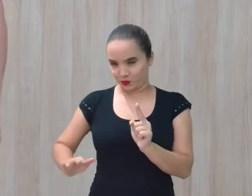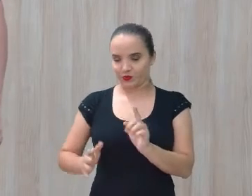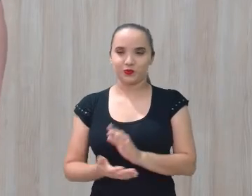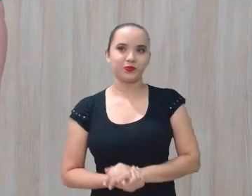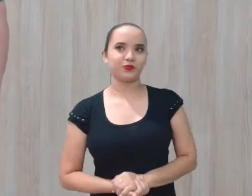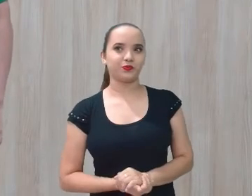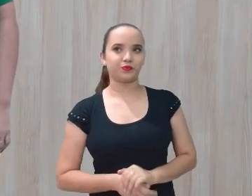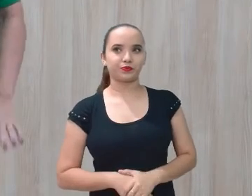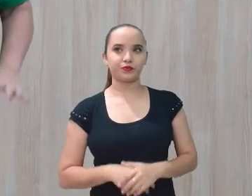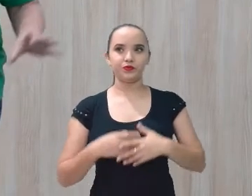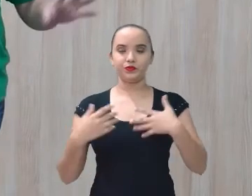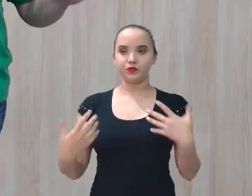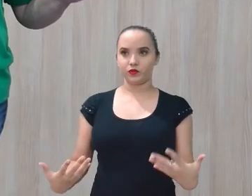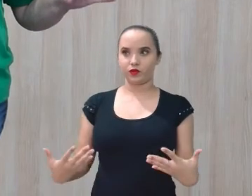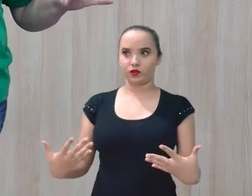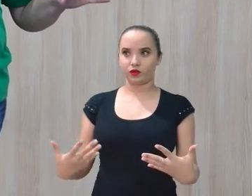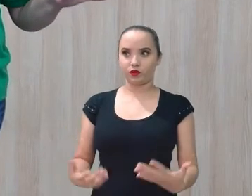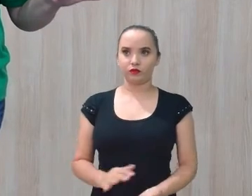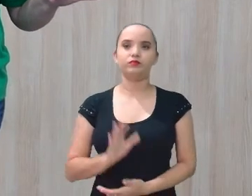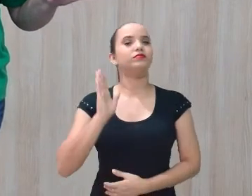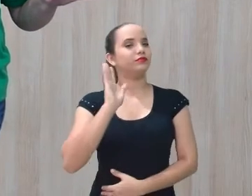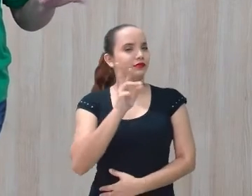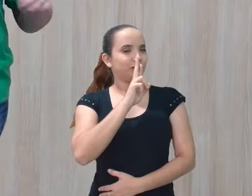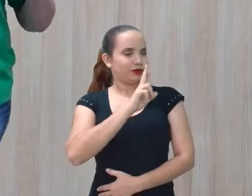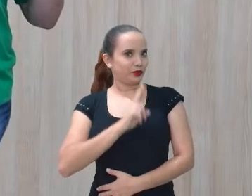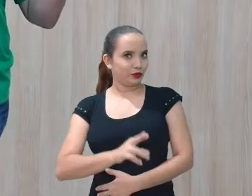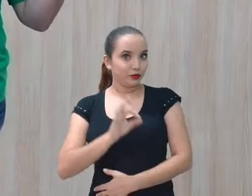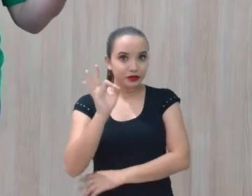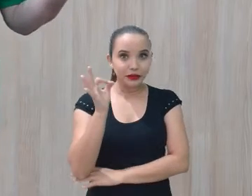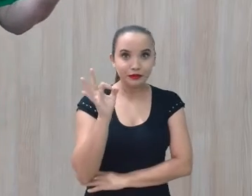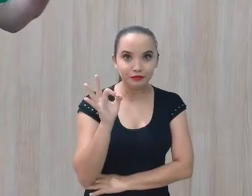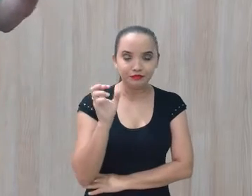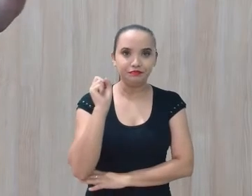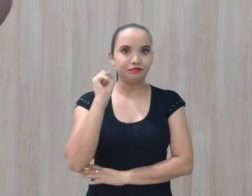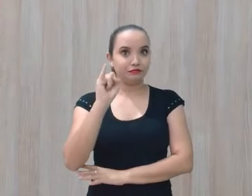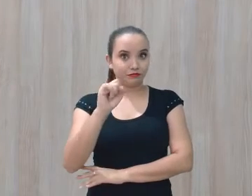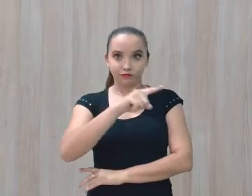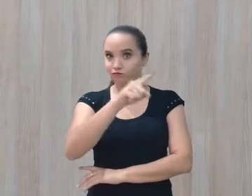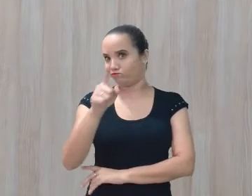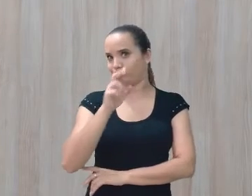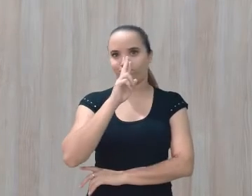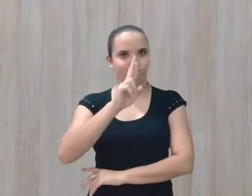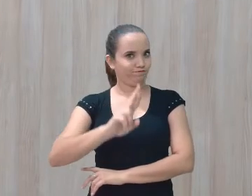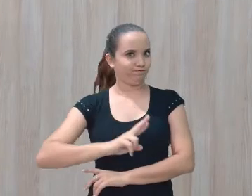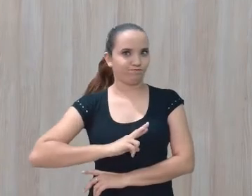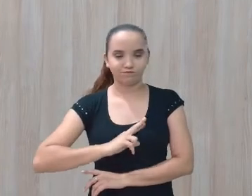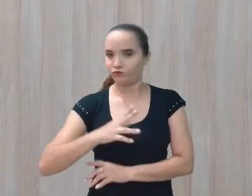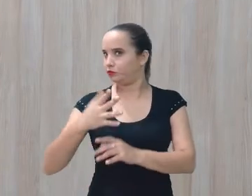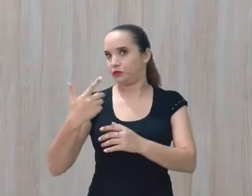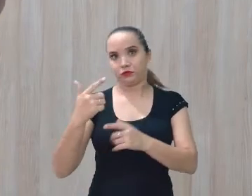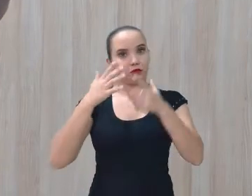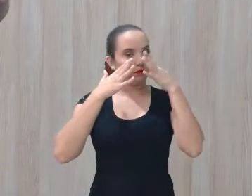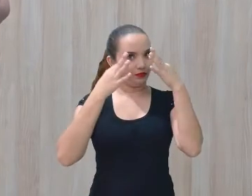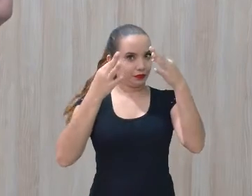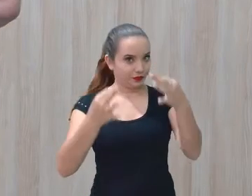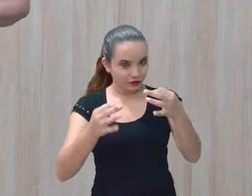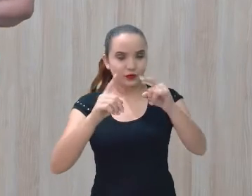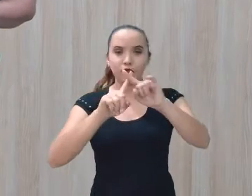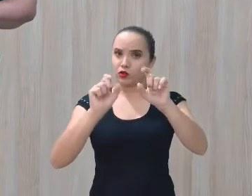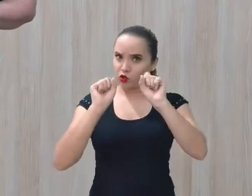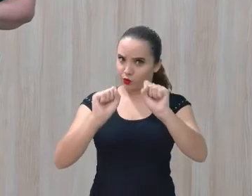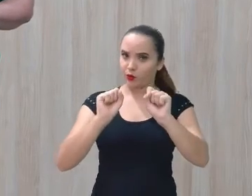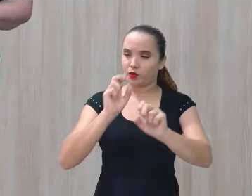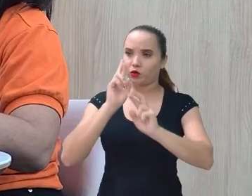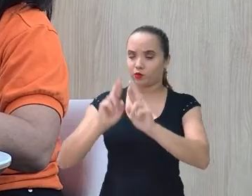Então, foram respondidas aí. Se vocês não responderam, não estão aí atentos, vocês podem...